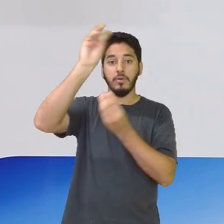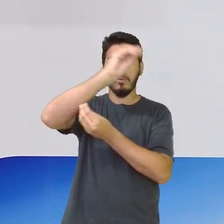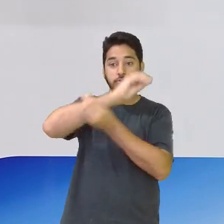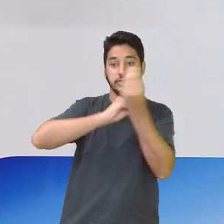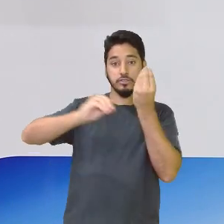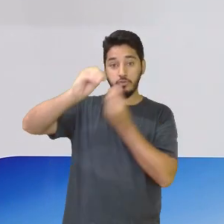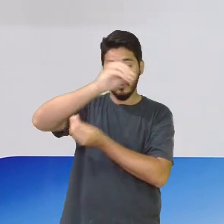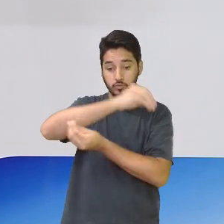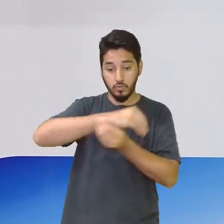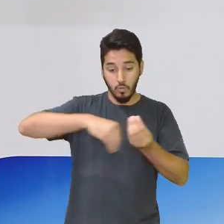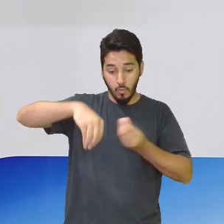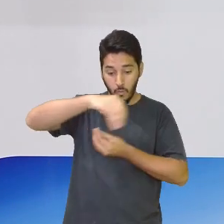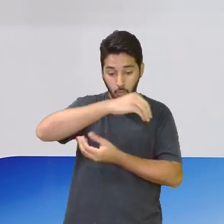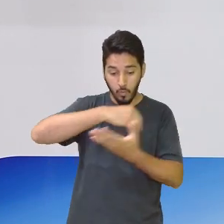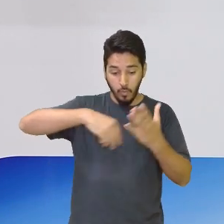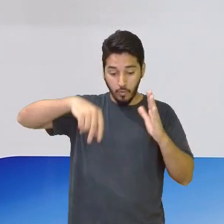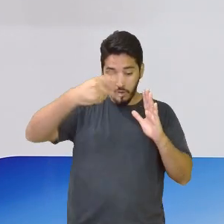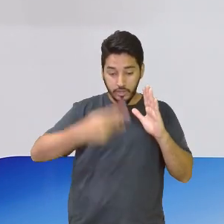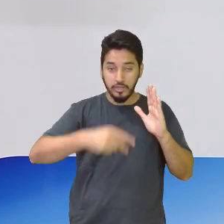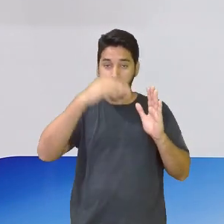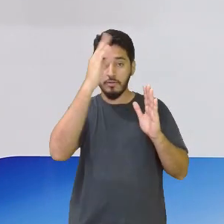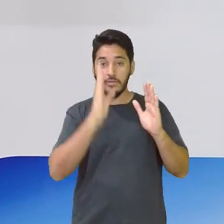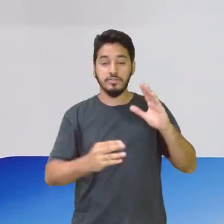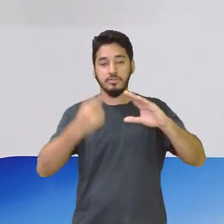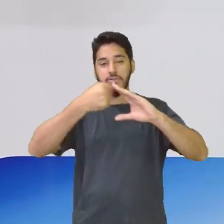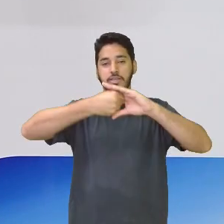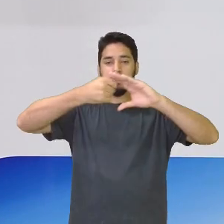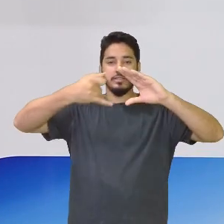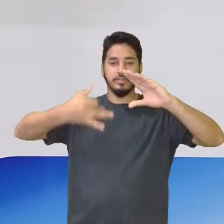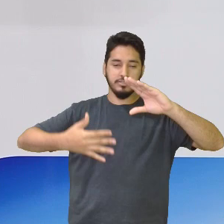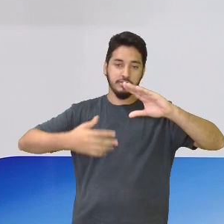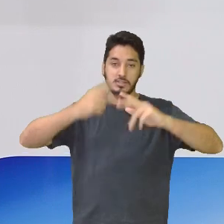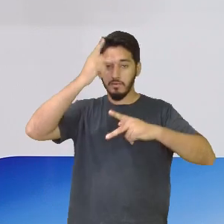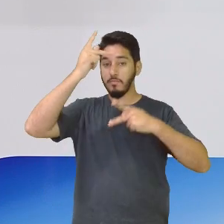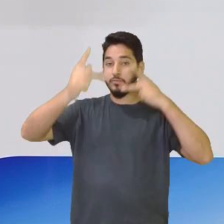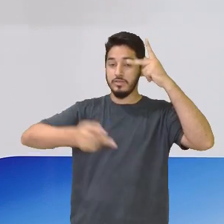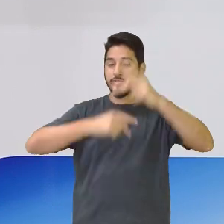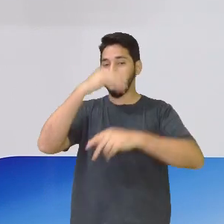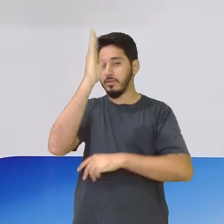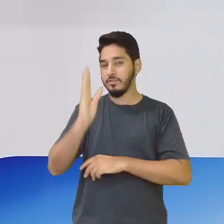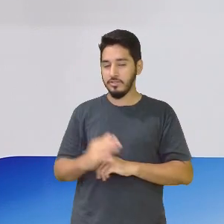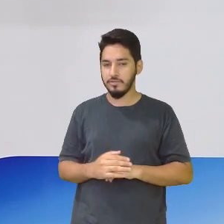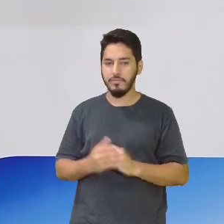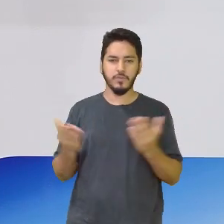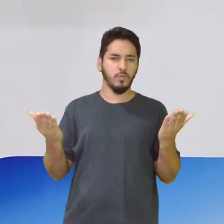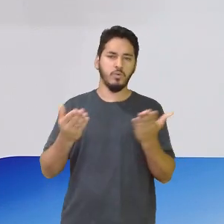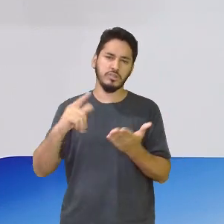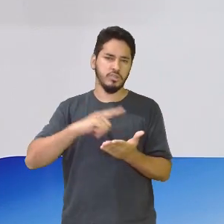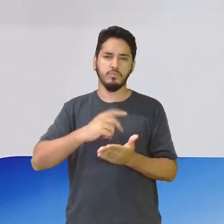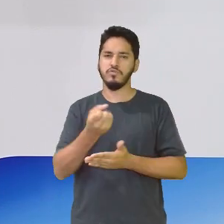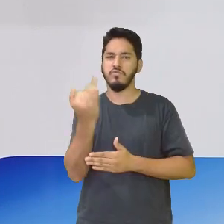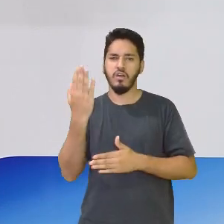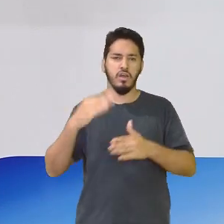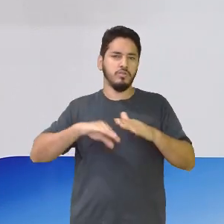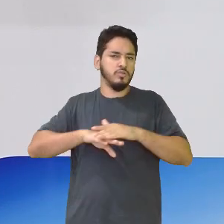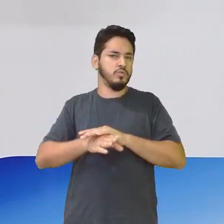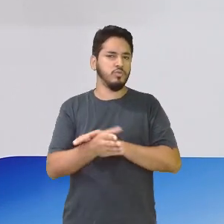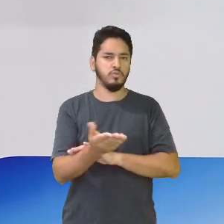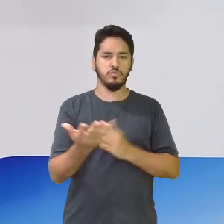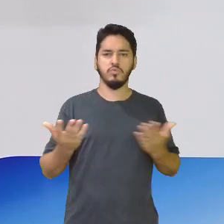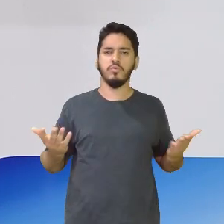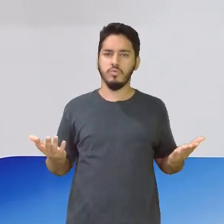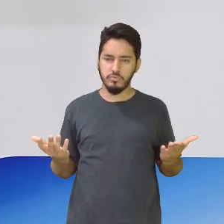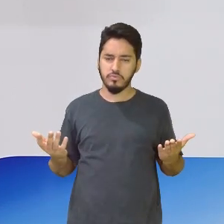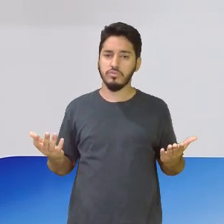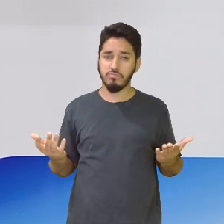formando essa nossa característica da população brasileira. Hoje nós temos vários costumes que vêm